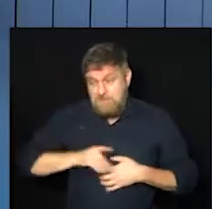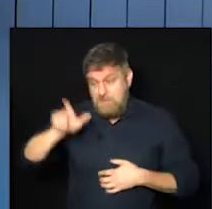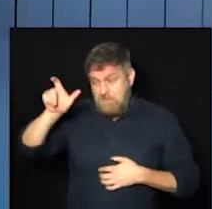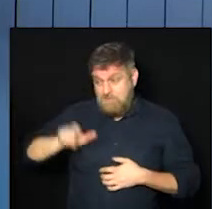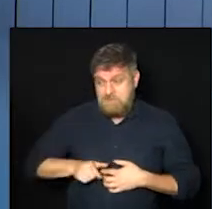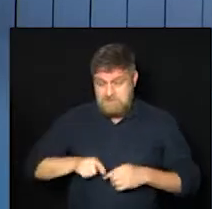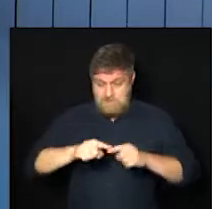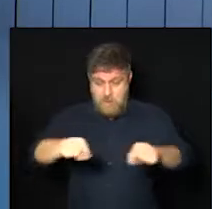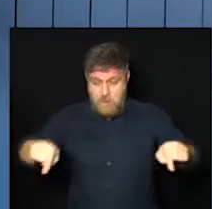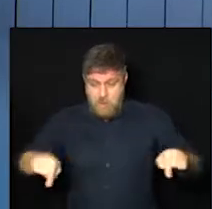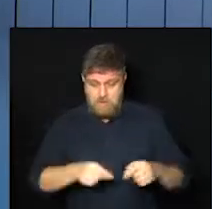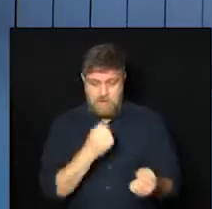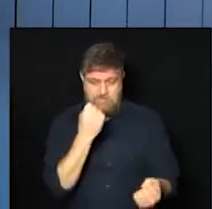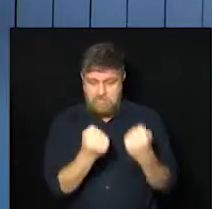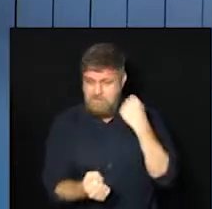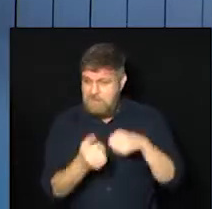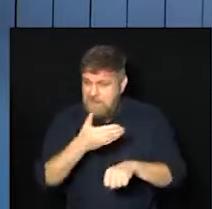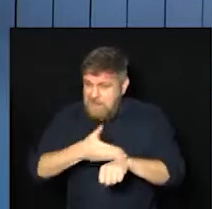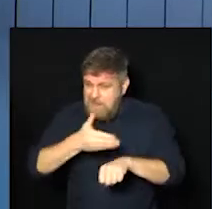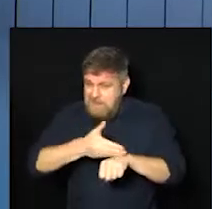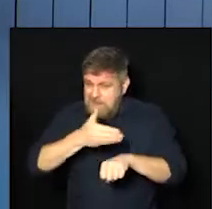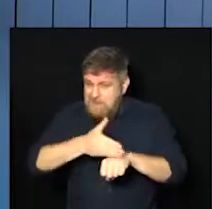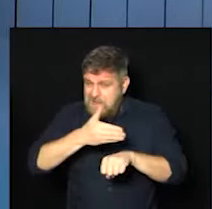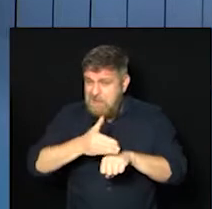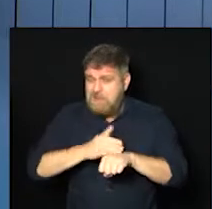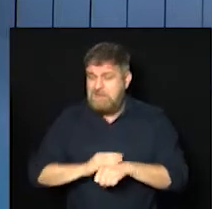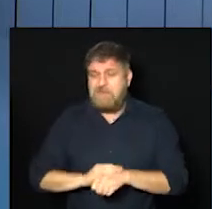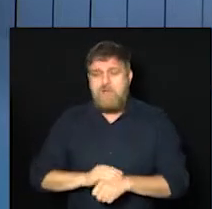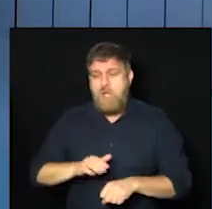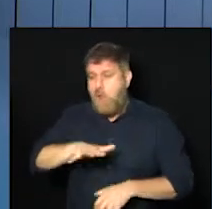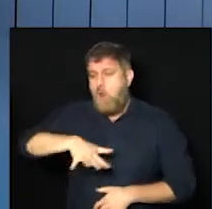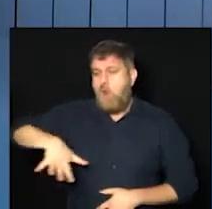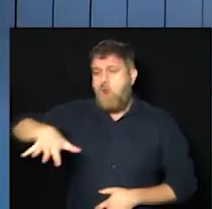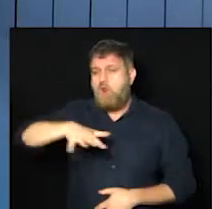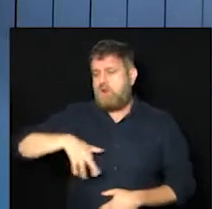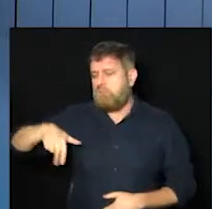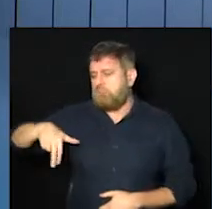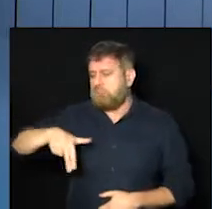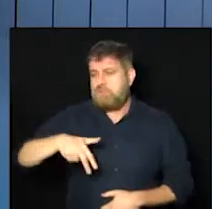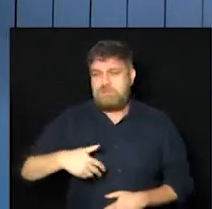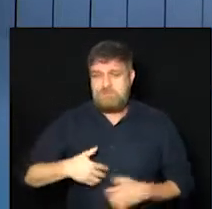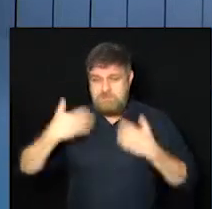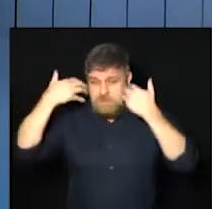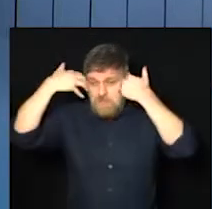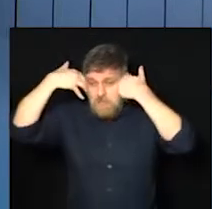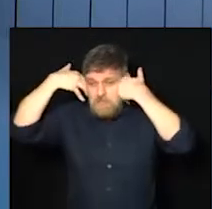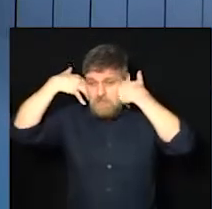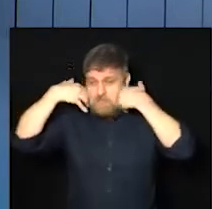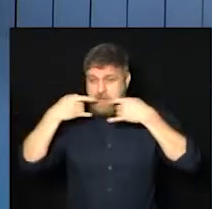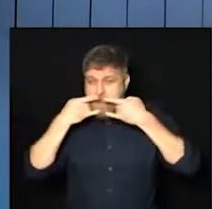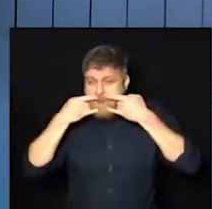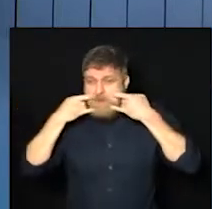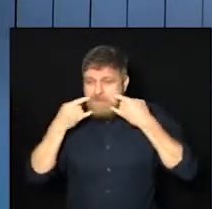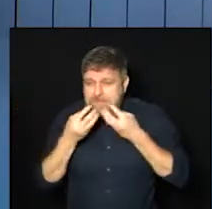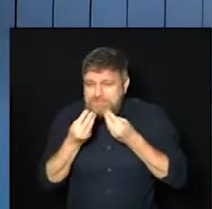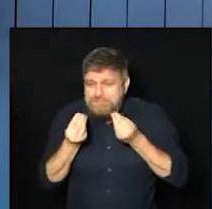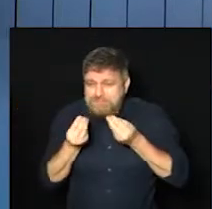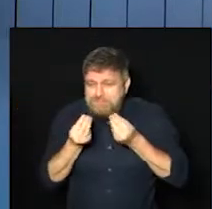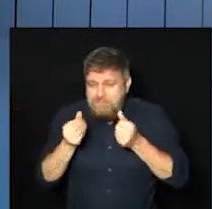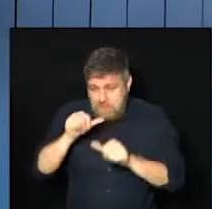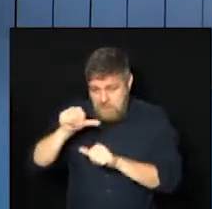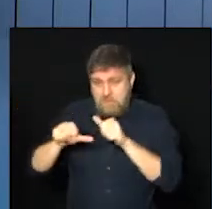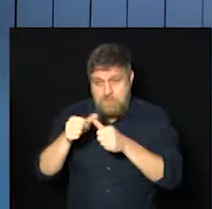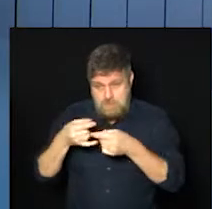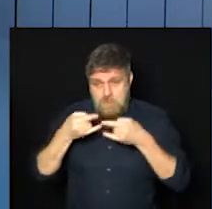até uma academia, se for fazer exercício físico ao ar livre, porque se você transpirar e ela ficar umidificada, você precisa